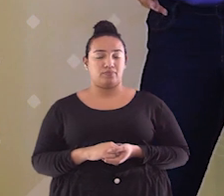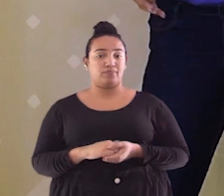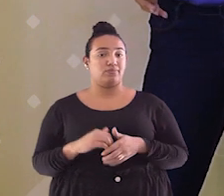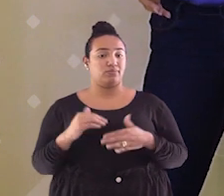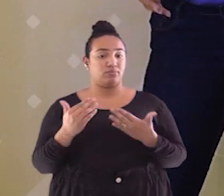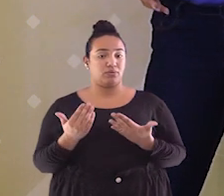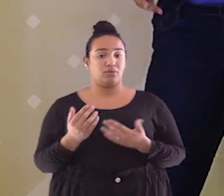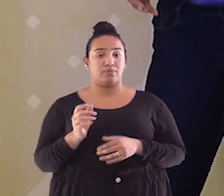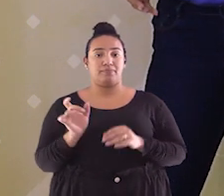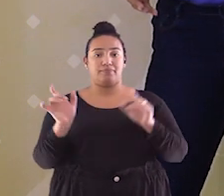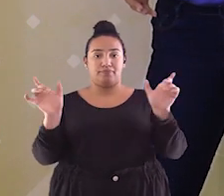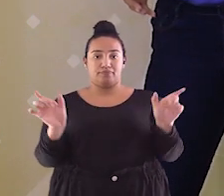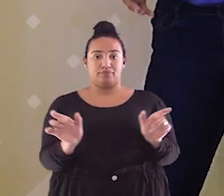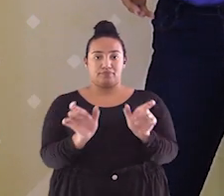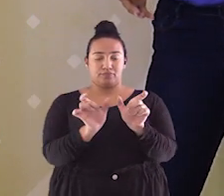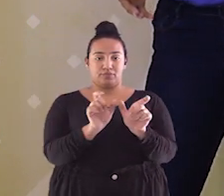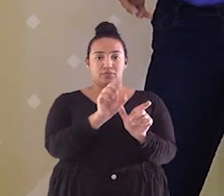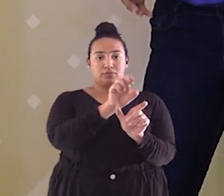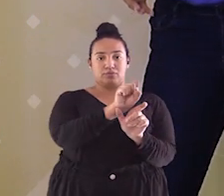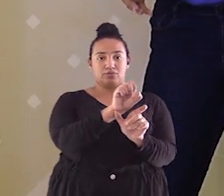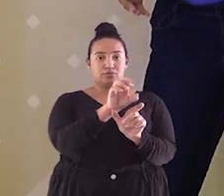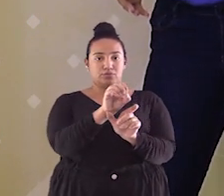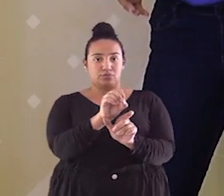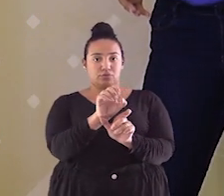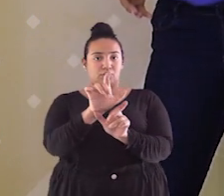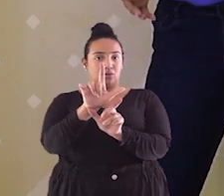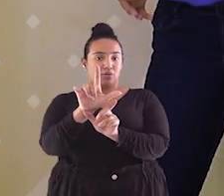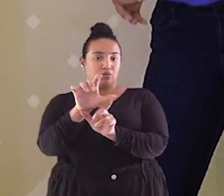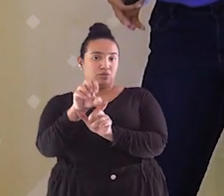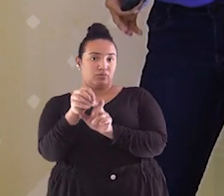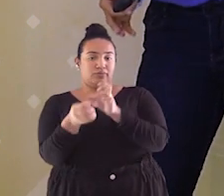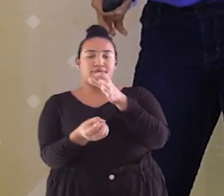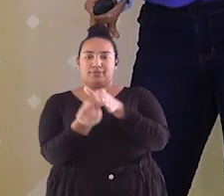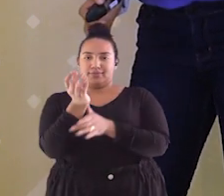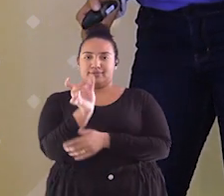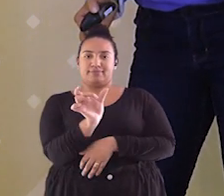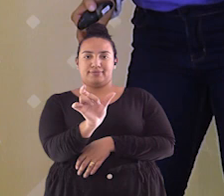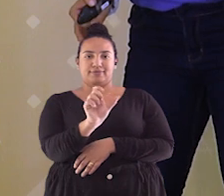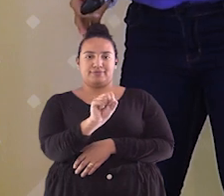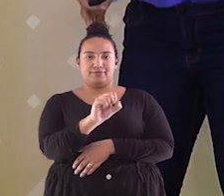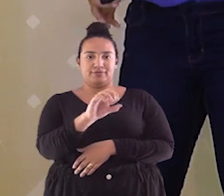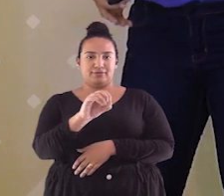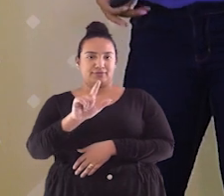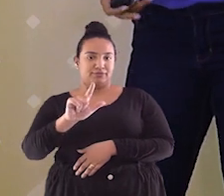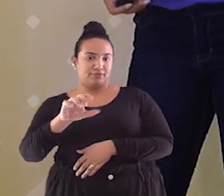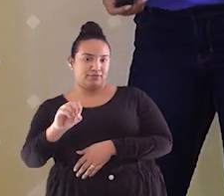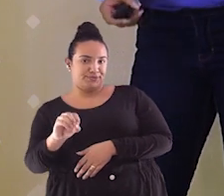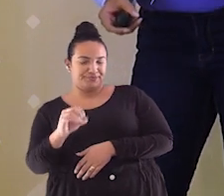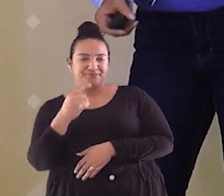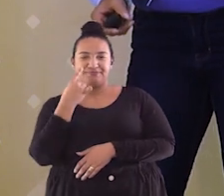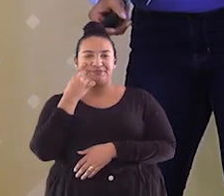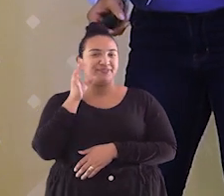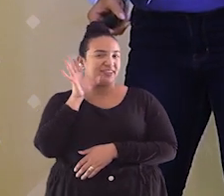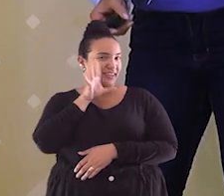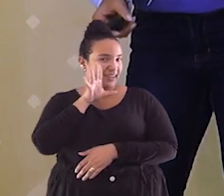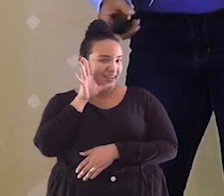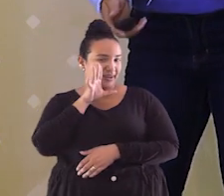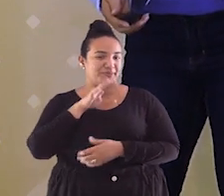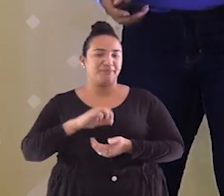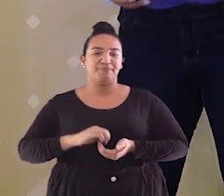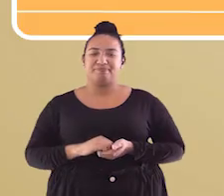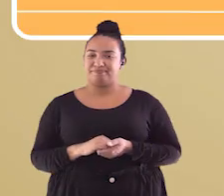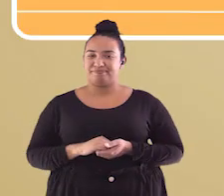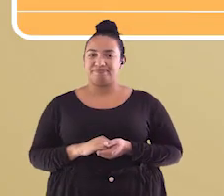que, ao juntar só, LO, nós formamos a palavra solo. Muito legal,